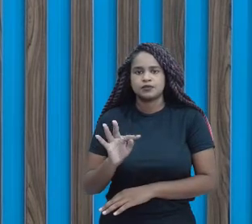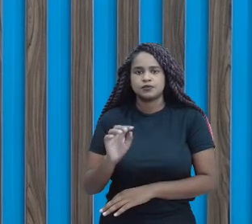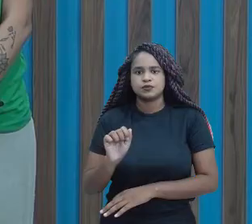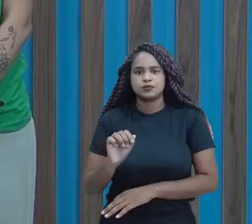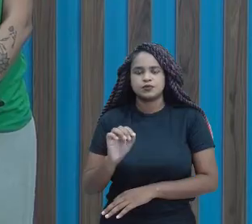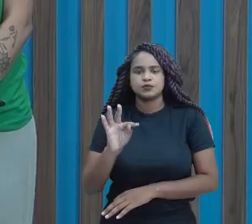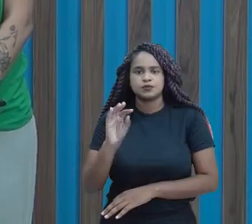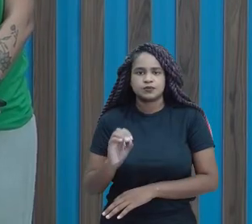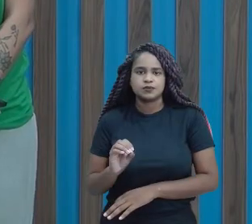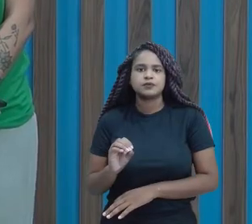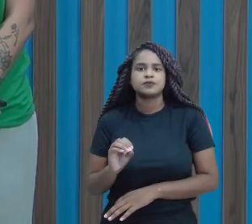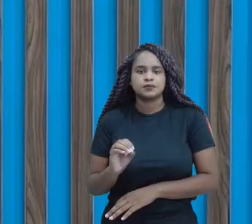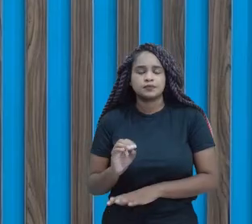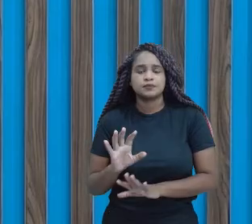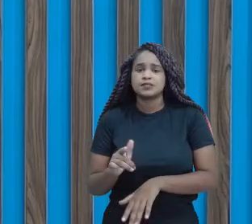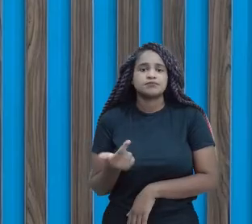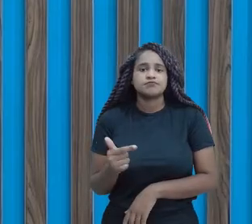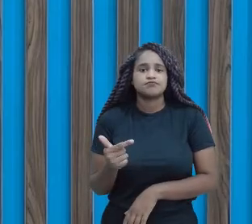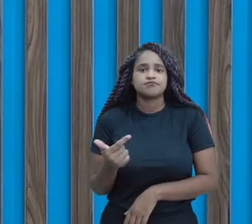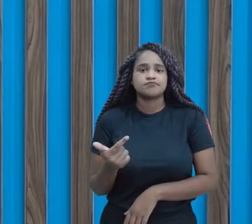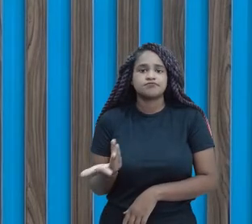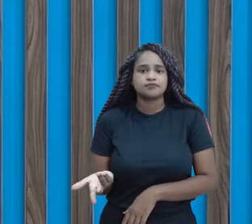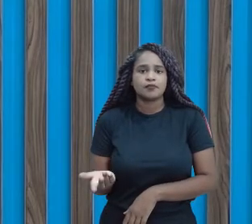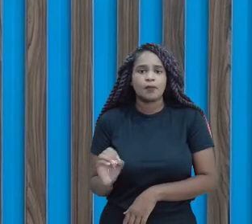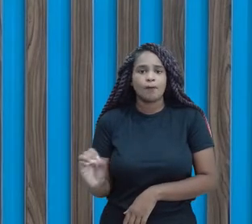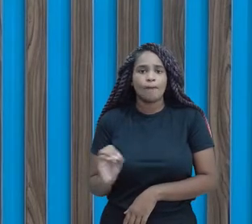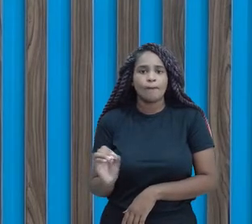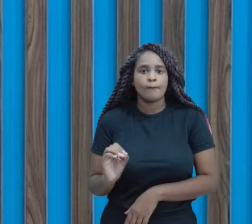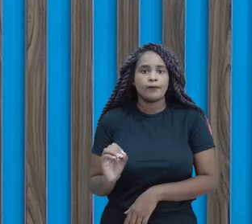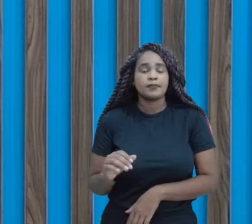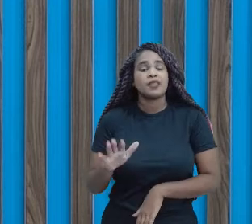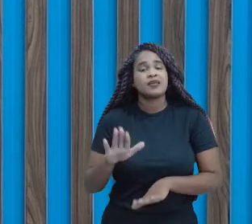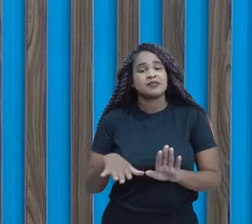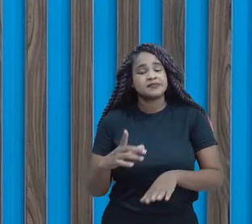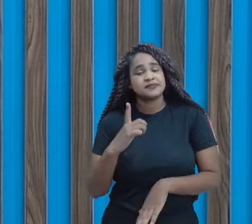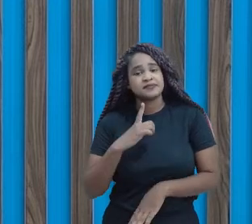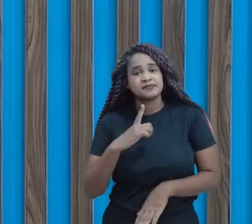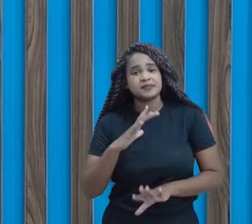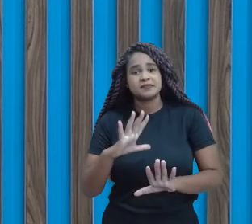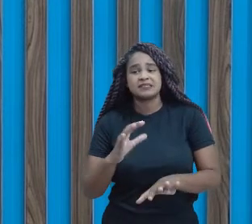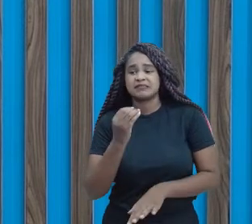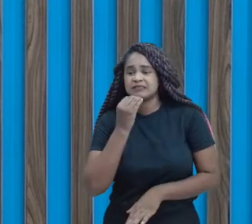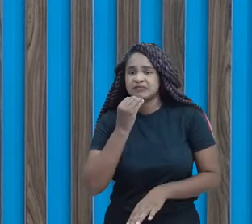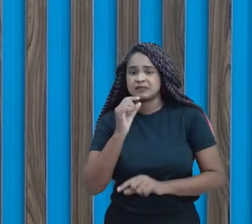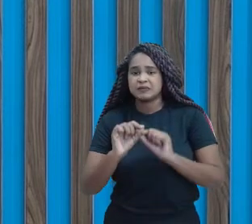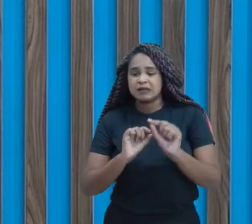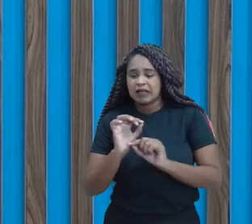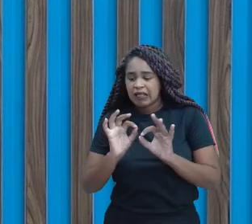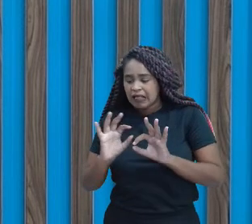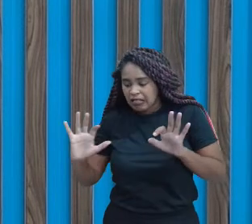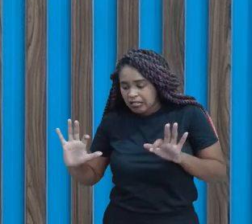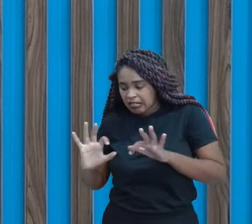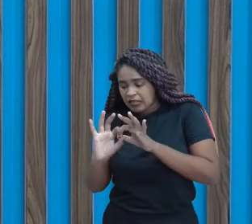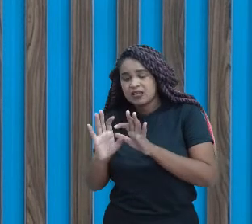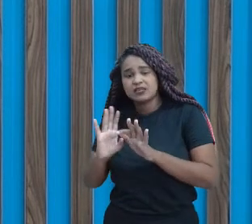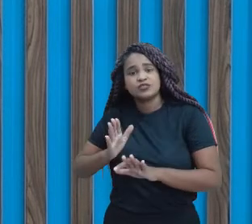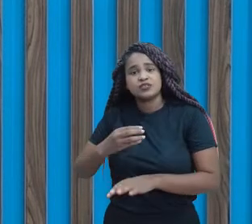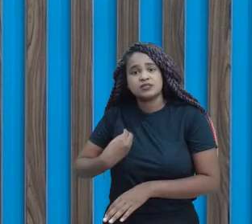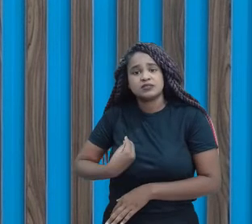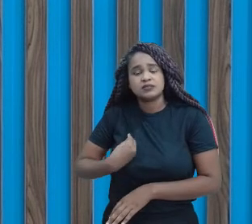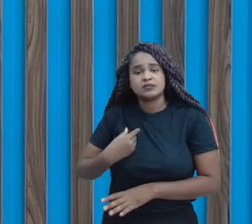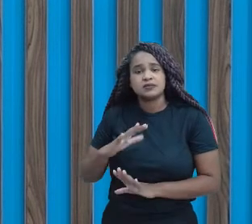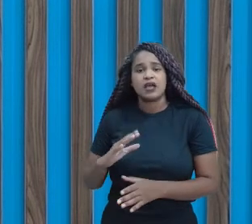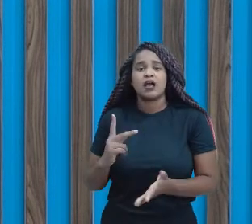Exatamente. E aí não se tem. Quando muito, faz a ligação na tubulação já existente, e o que é